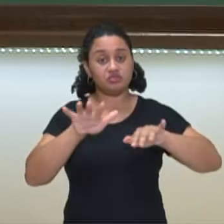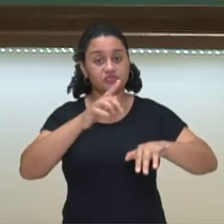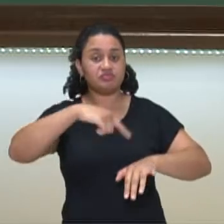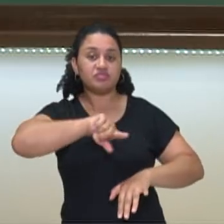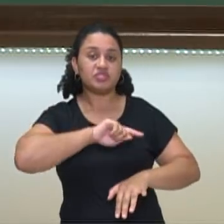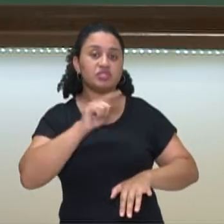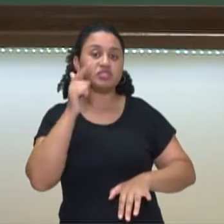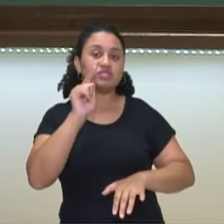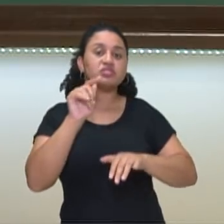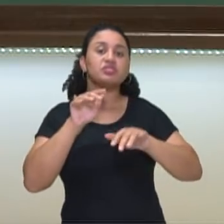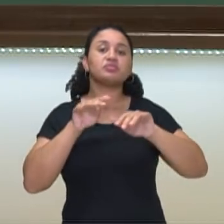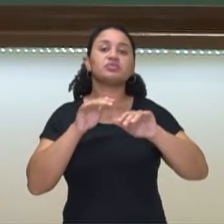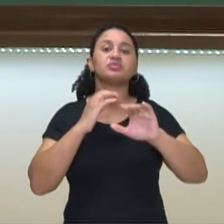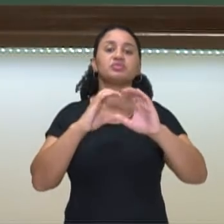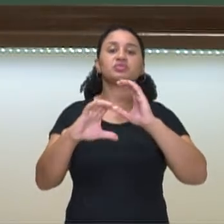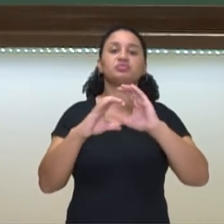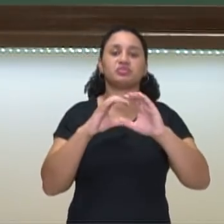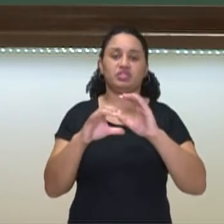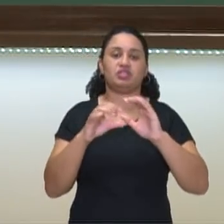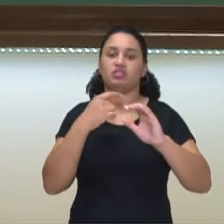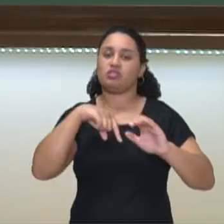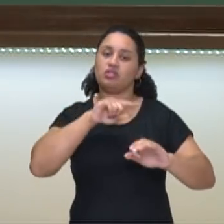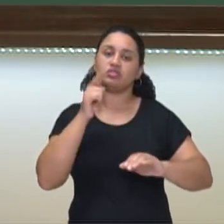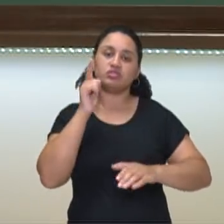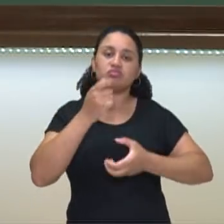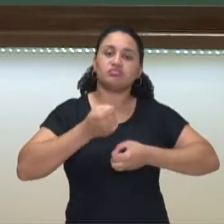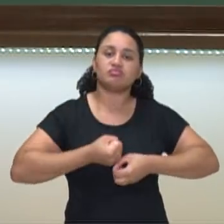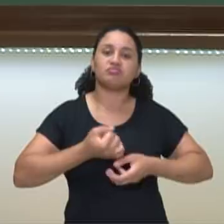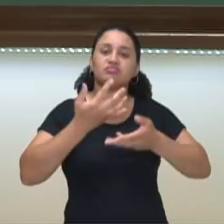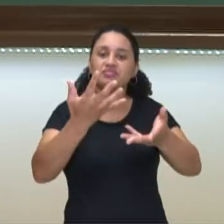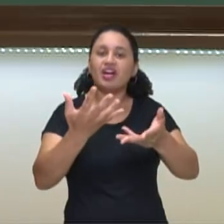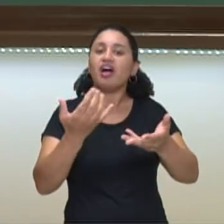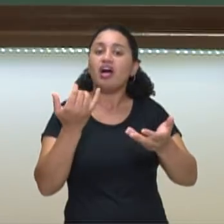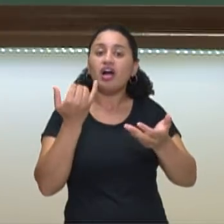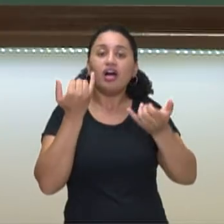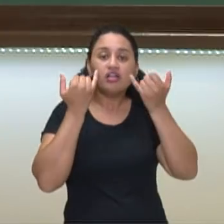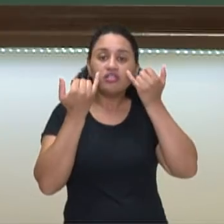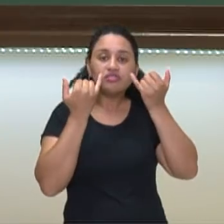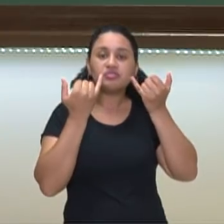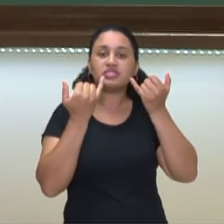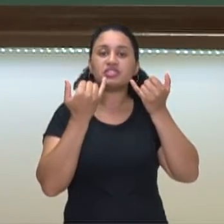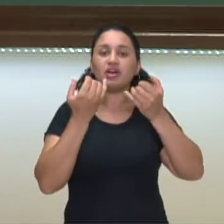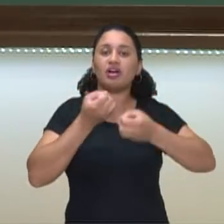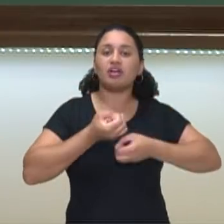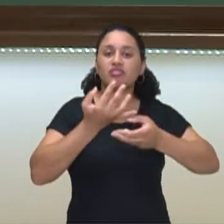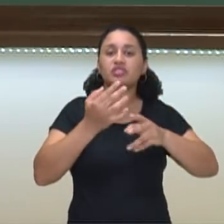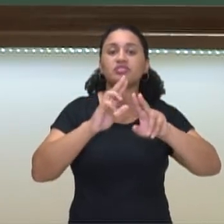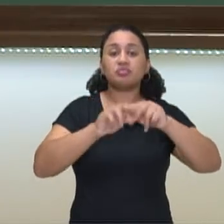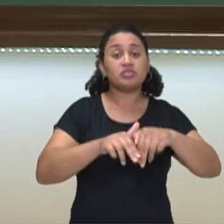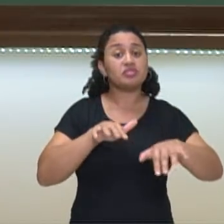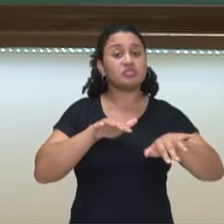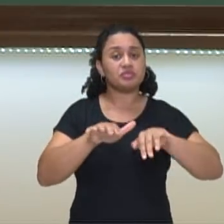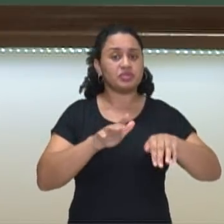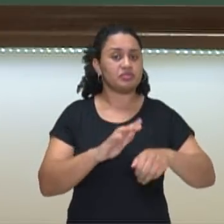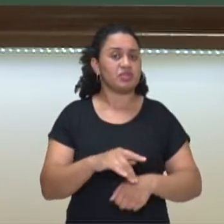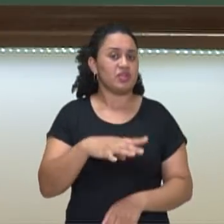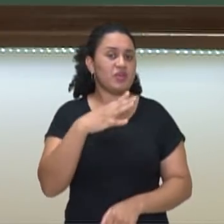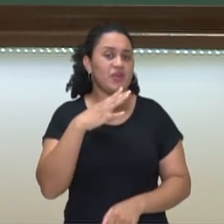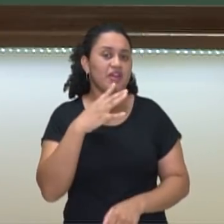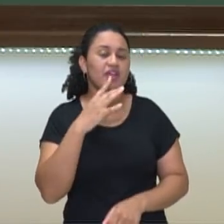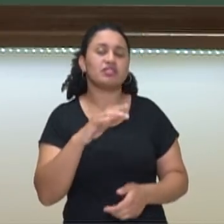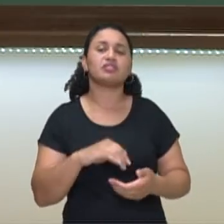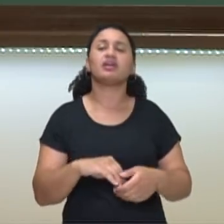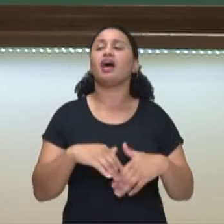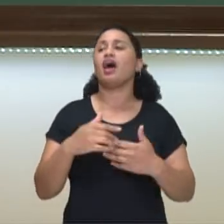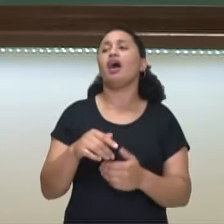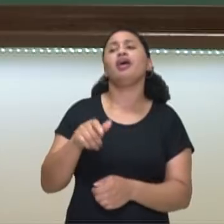Nós conseguimos transmitir recados através dos nossos movimentos. Vocês já ouviram aquela expressão?